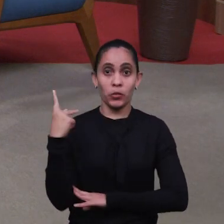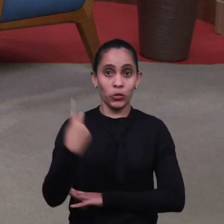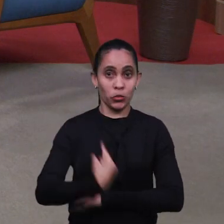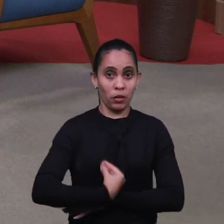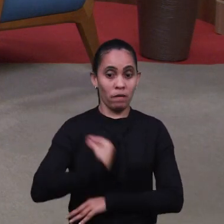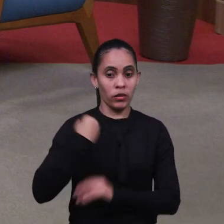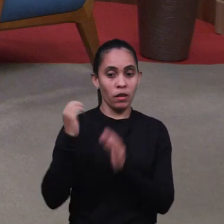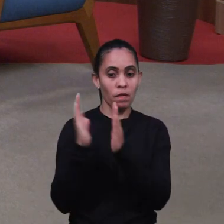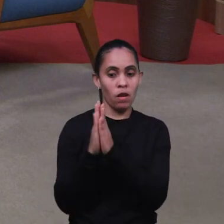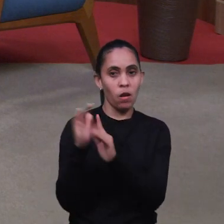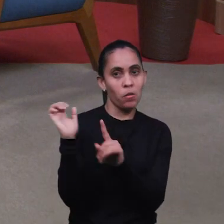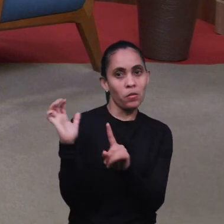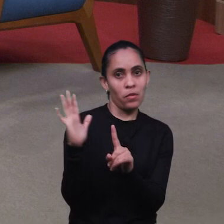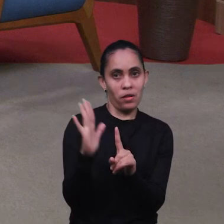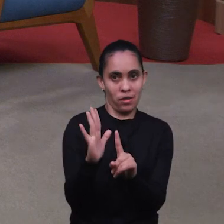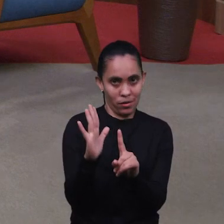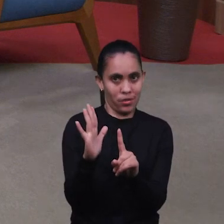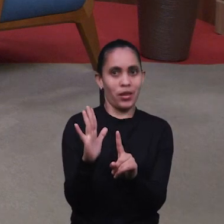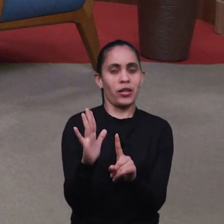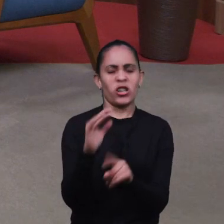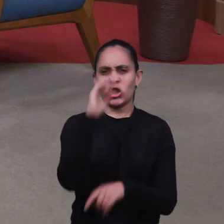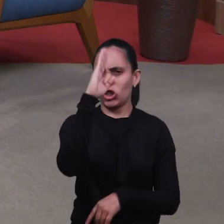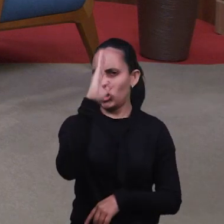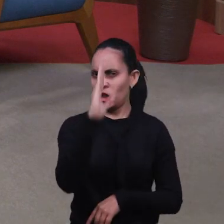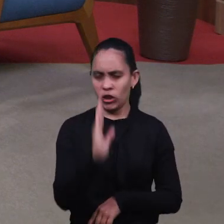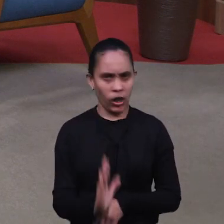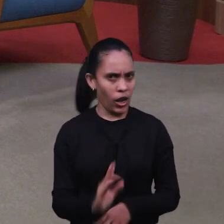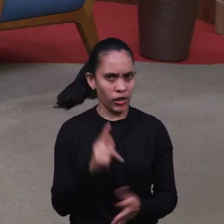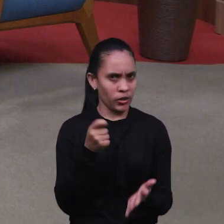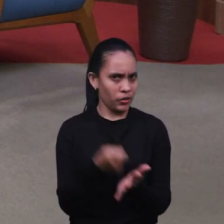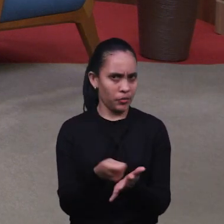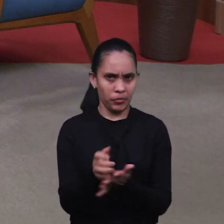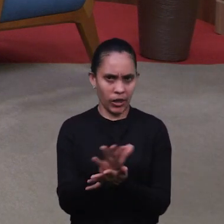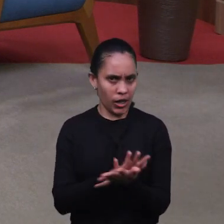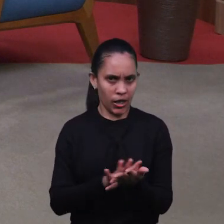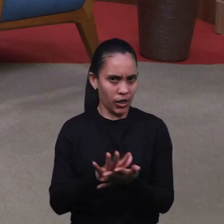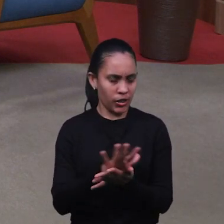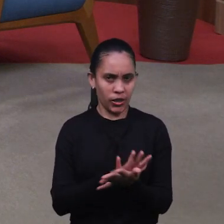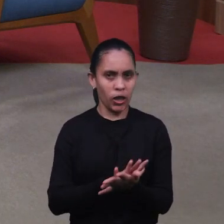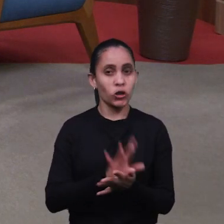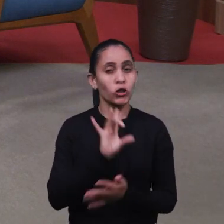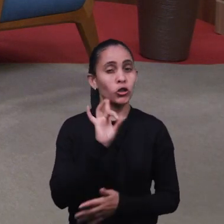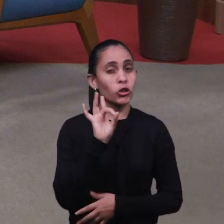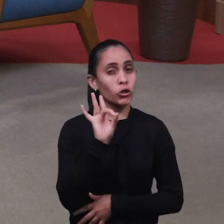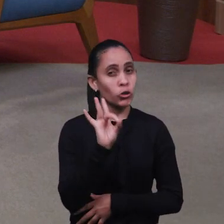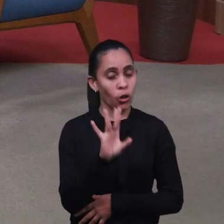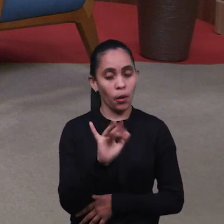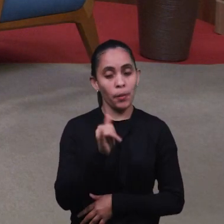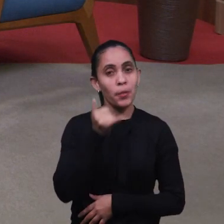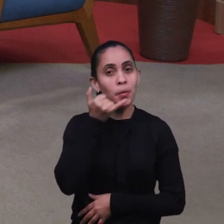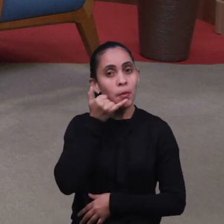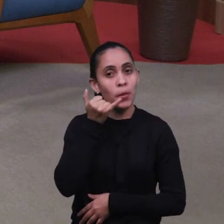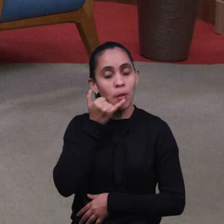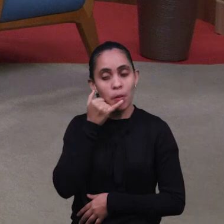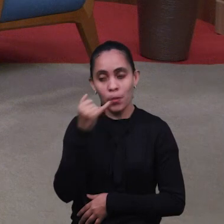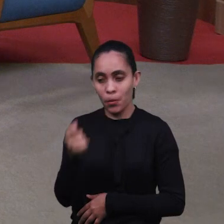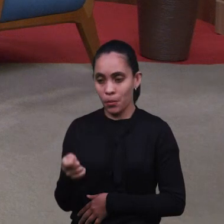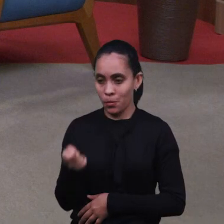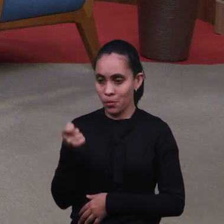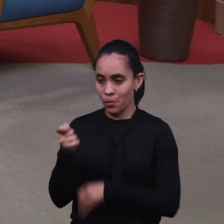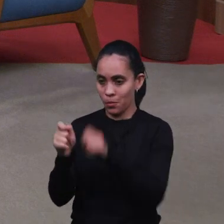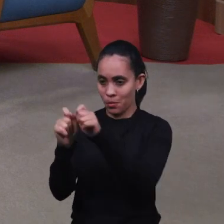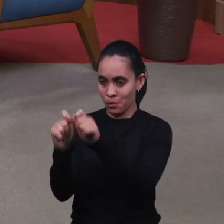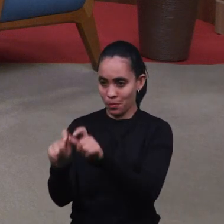te atender vai transmitir uma palavra da parte do Senhor para a sua vida e vai orar por você. E tudo isso totalmente